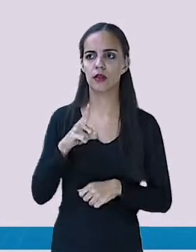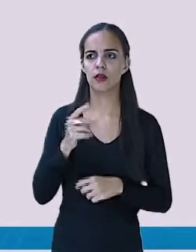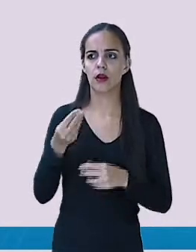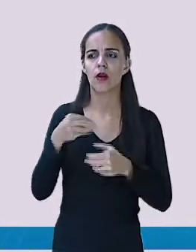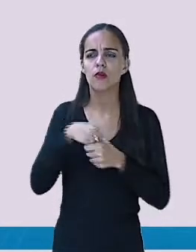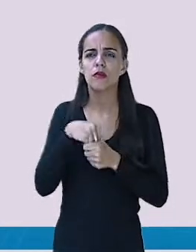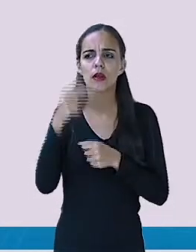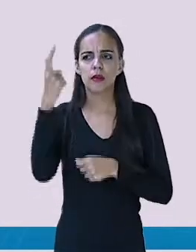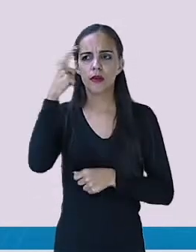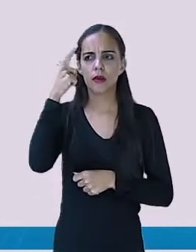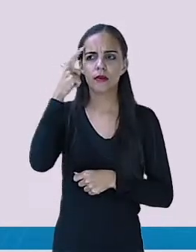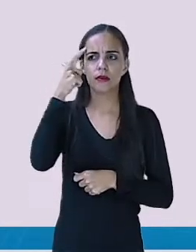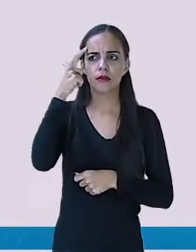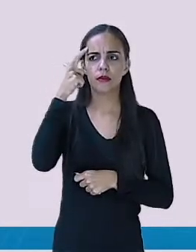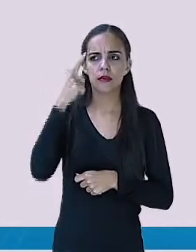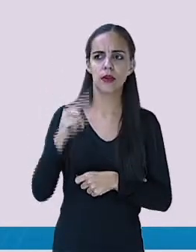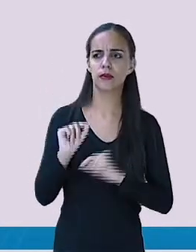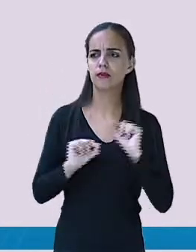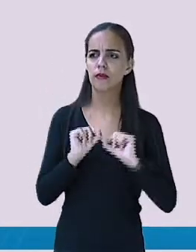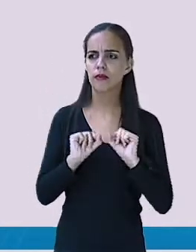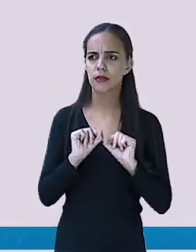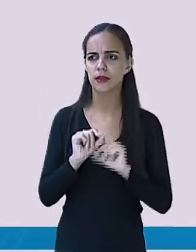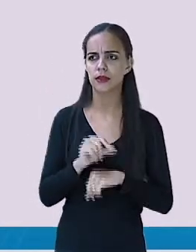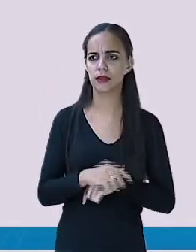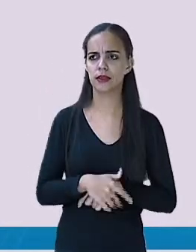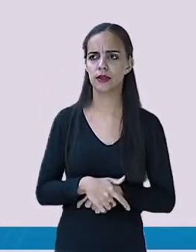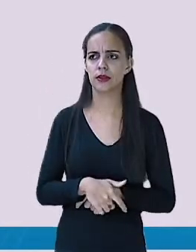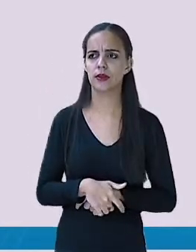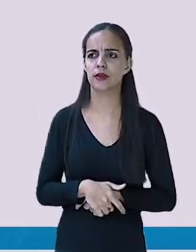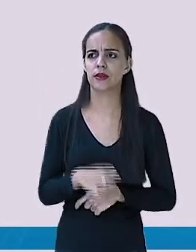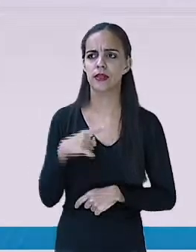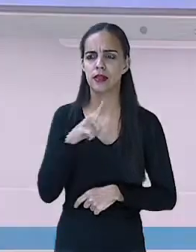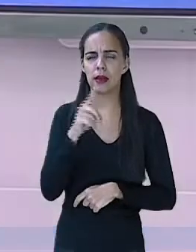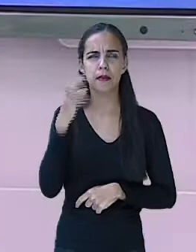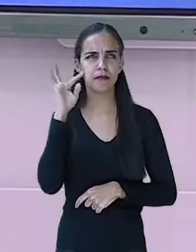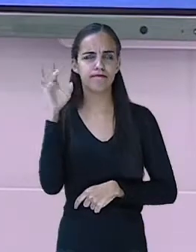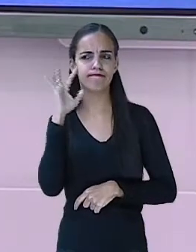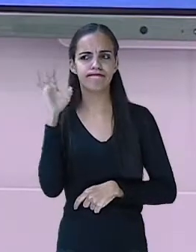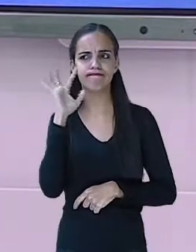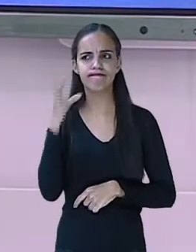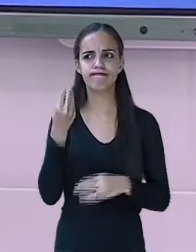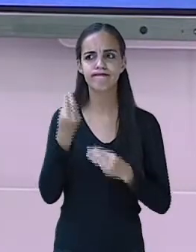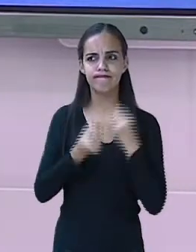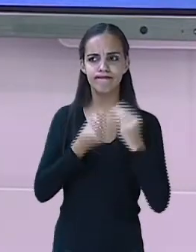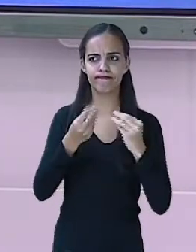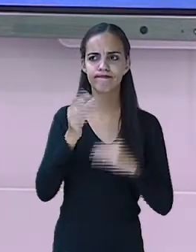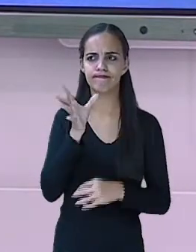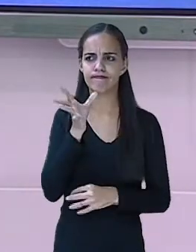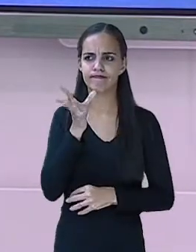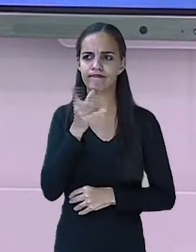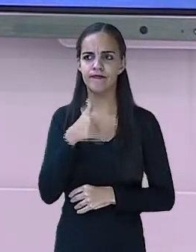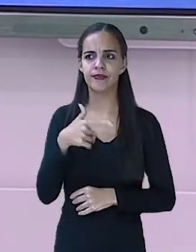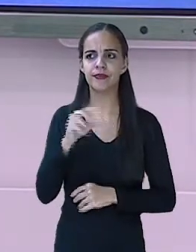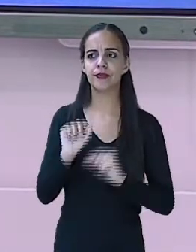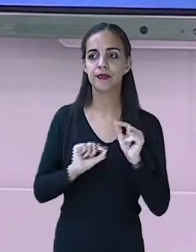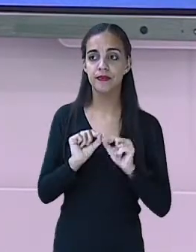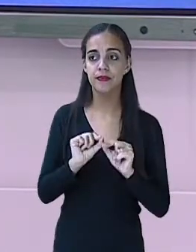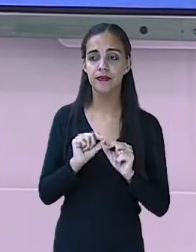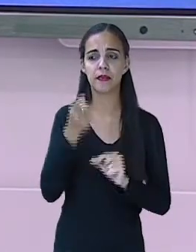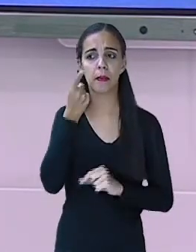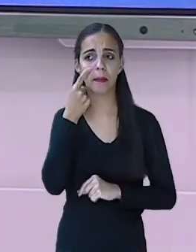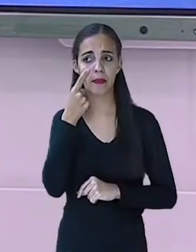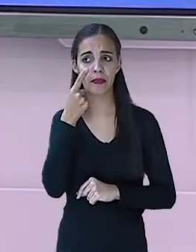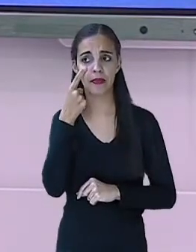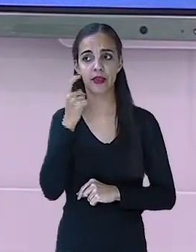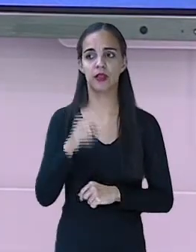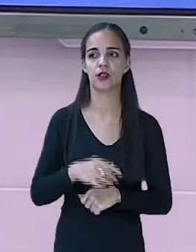colocando os neurônios do questionamentos neurônios aí da memória do meu querido da